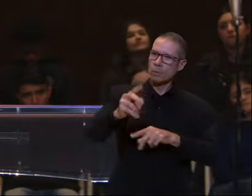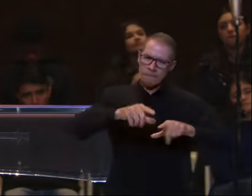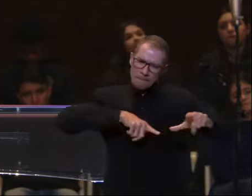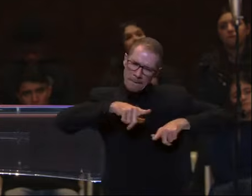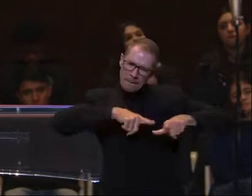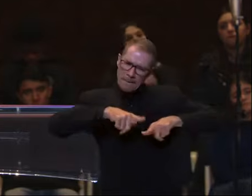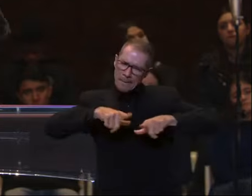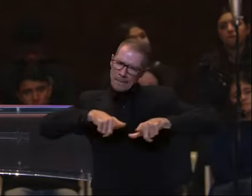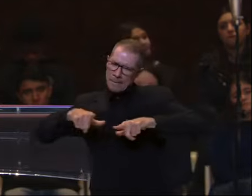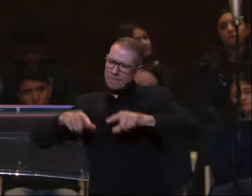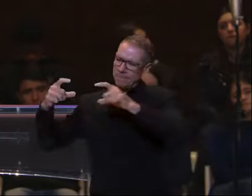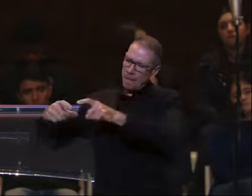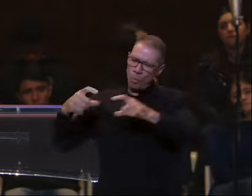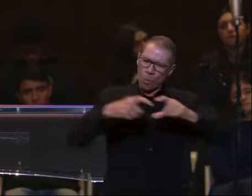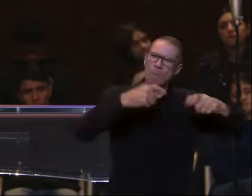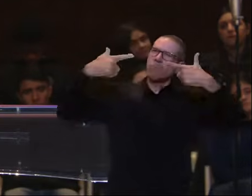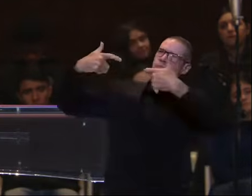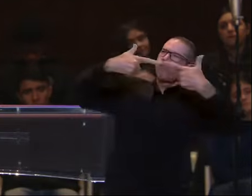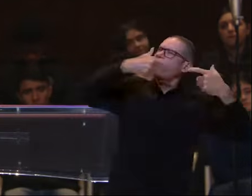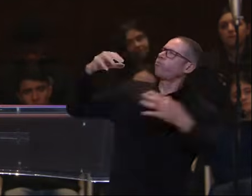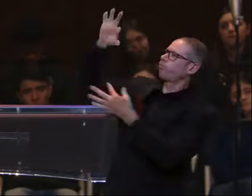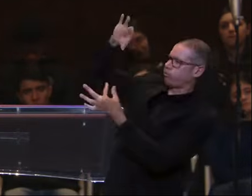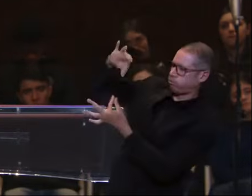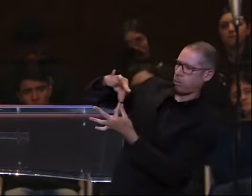trabalhar. É o lugar da guerra espiritual.